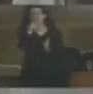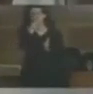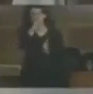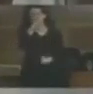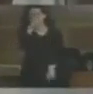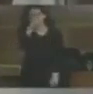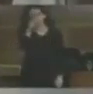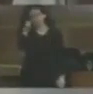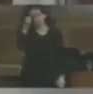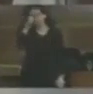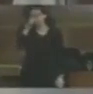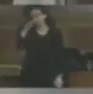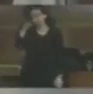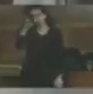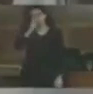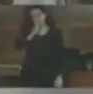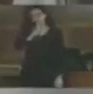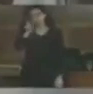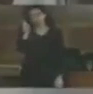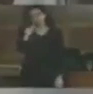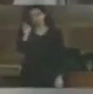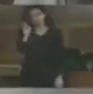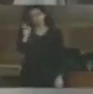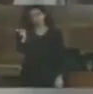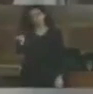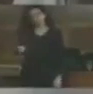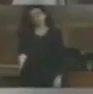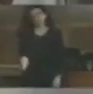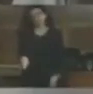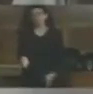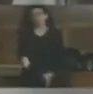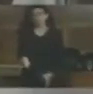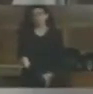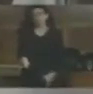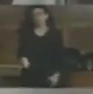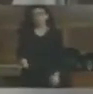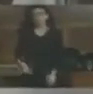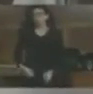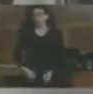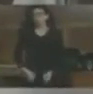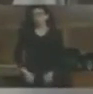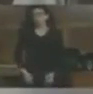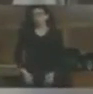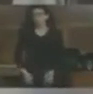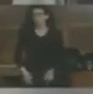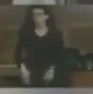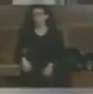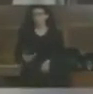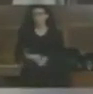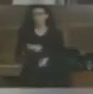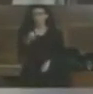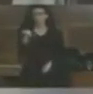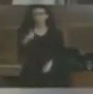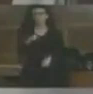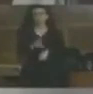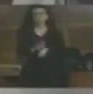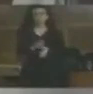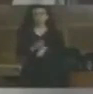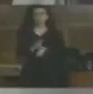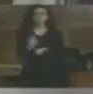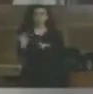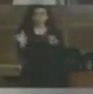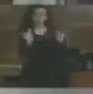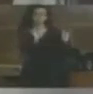R$ 33.763. Entendeu? Um teto que está acima da Constituição. Cada um desses,